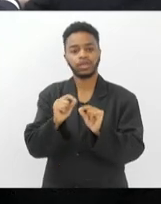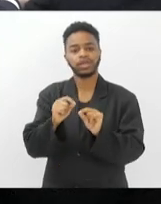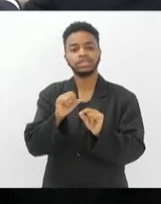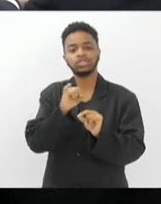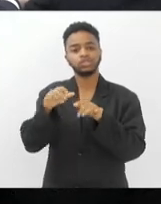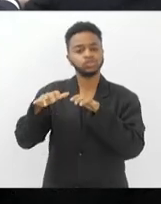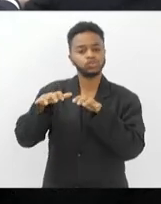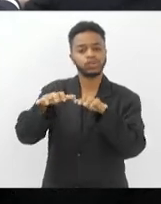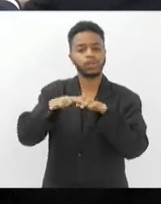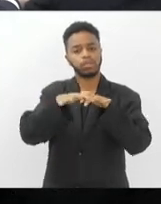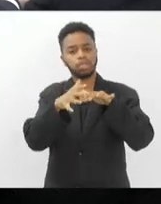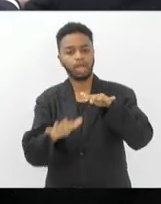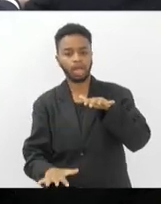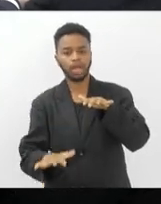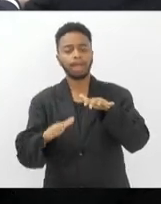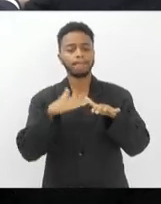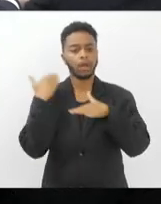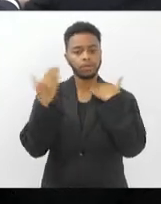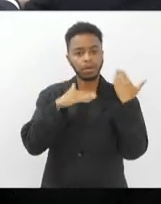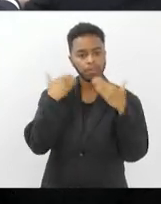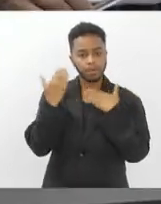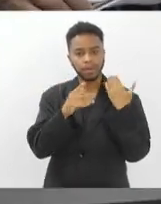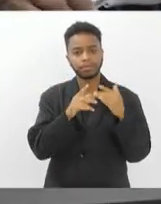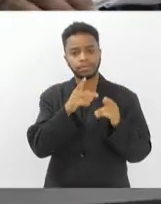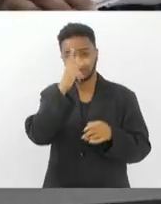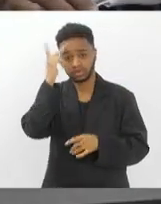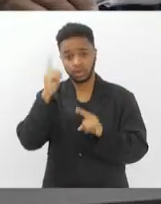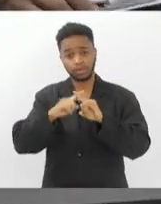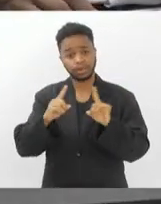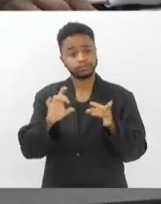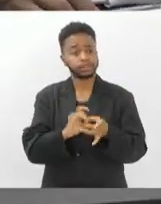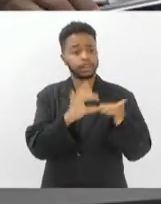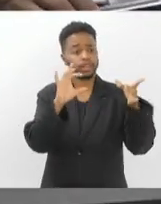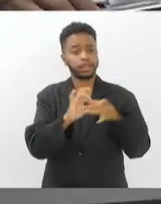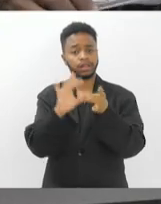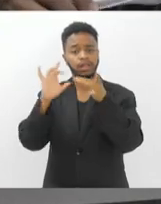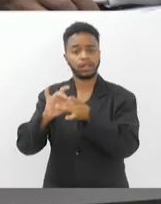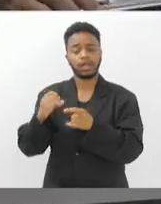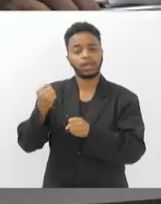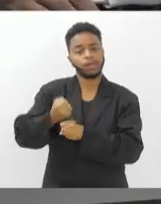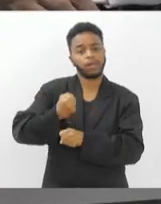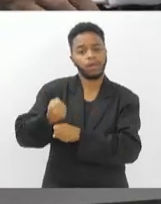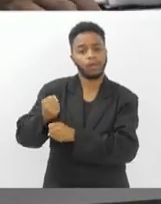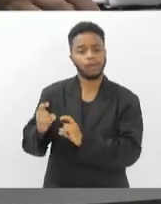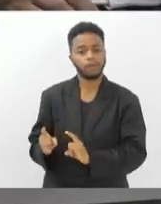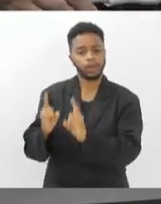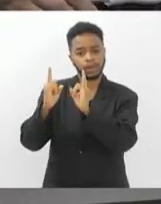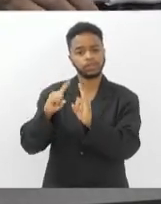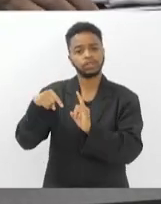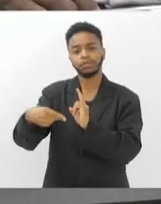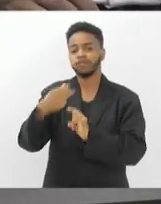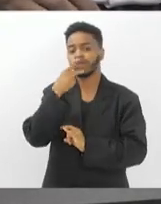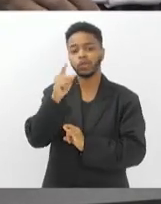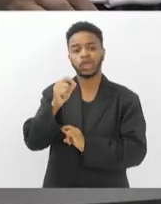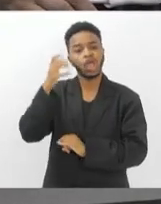deslizar, vai morrer e não faz nada, e continua autorizando em prédios, empreendimentos, e depois põe a culpa